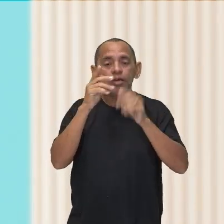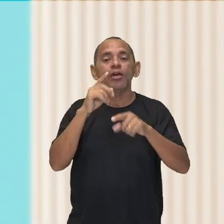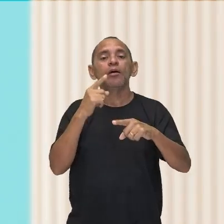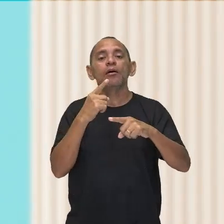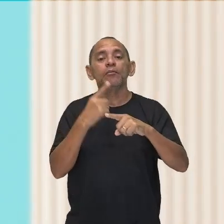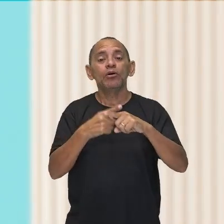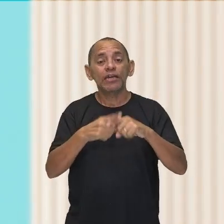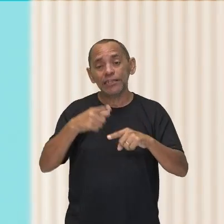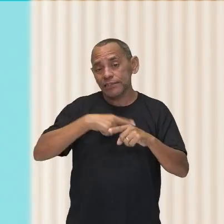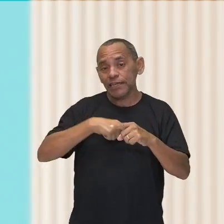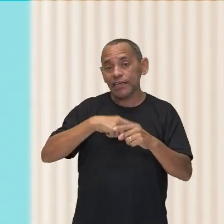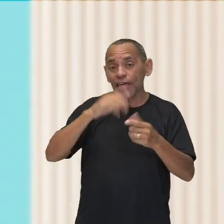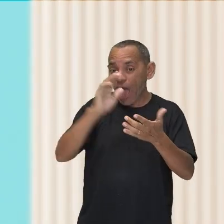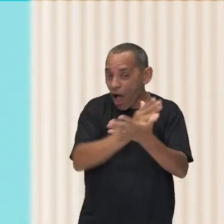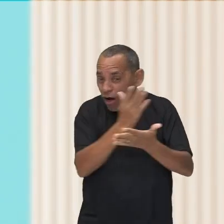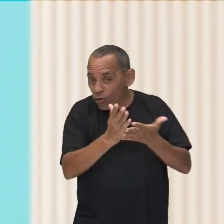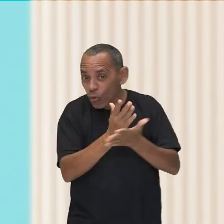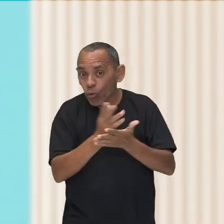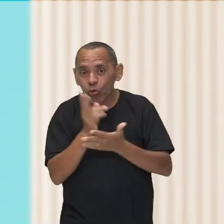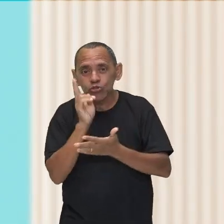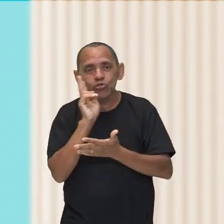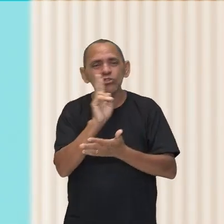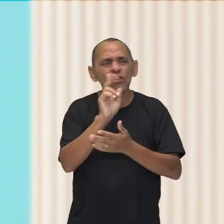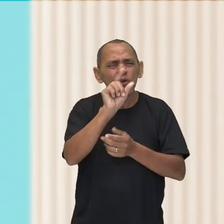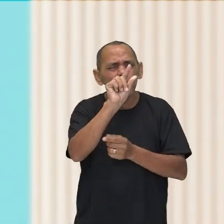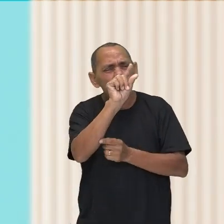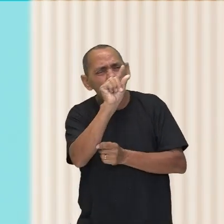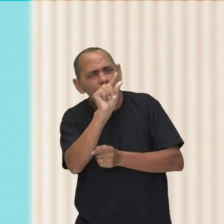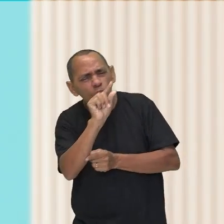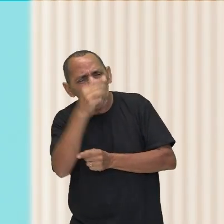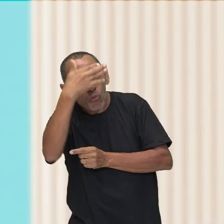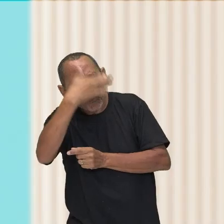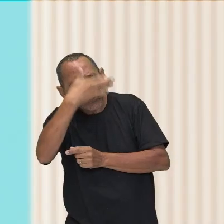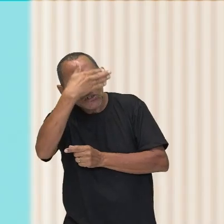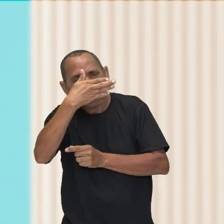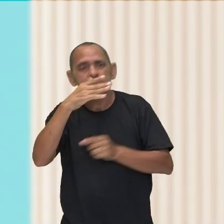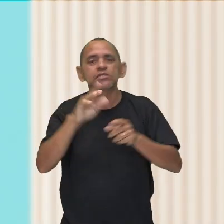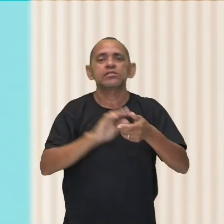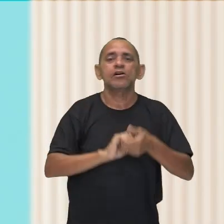sombras assim, né? Mas por isso que todo mundo utiliza um